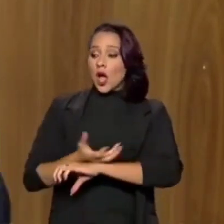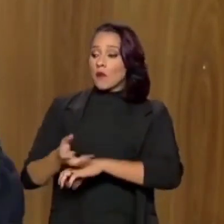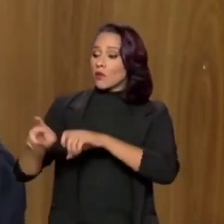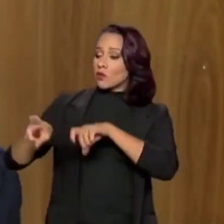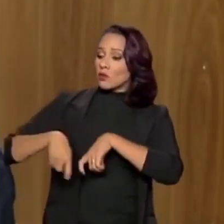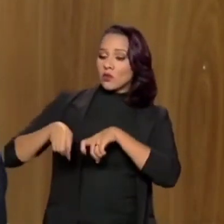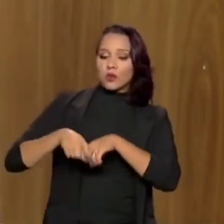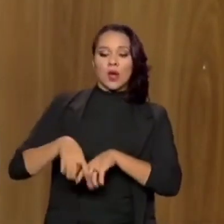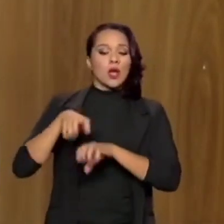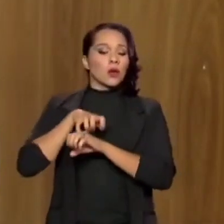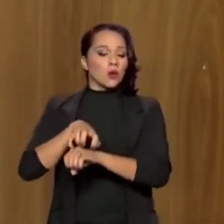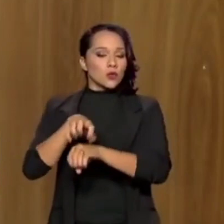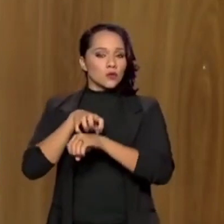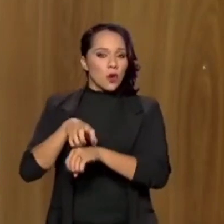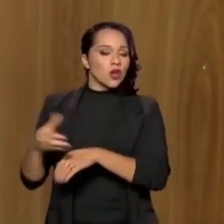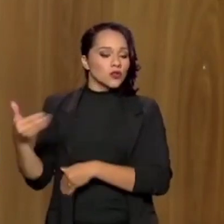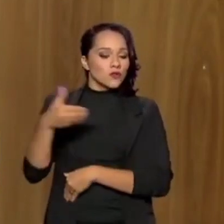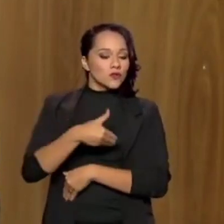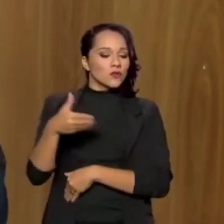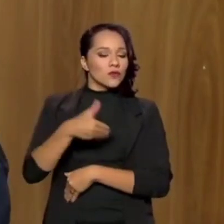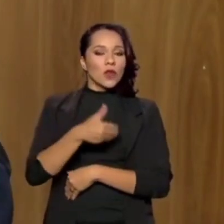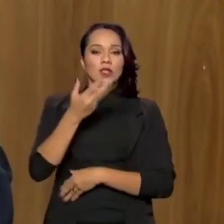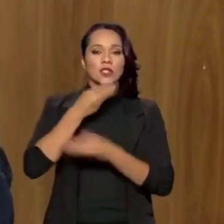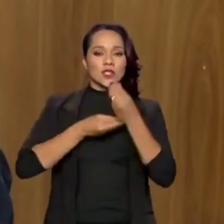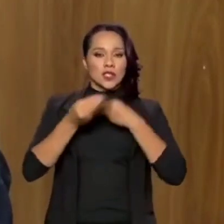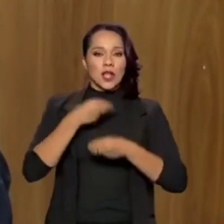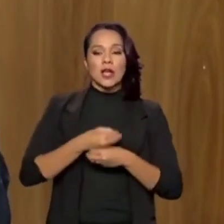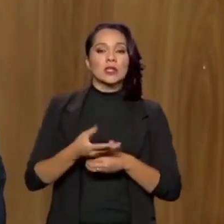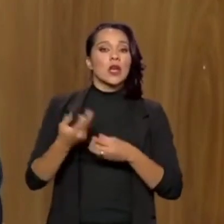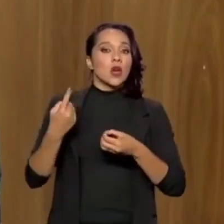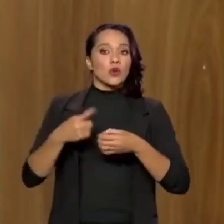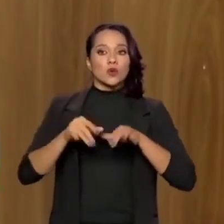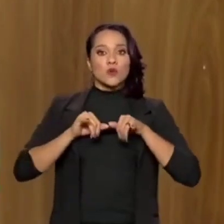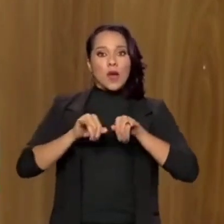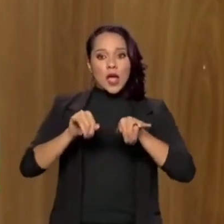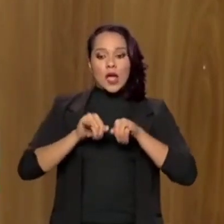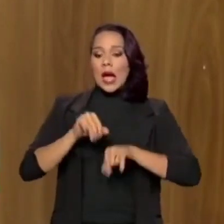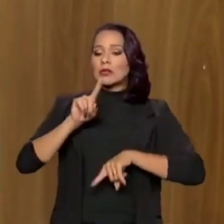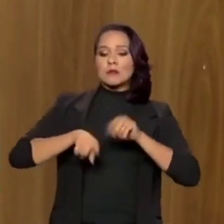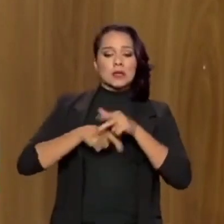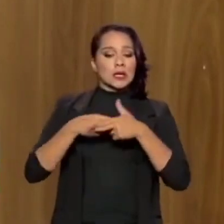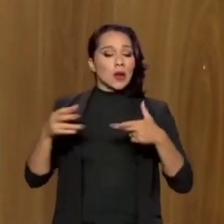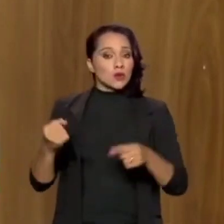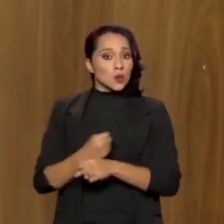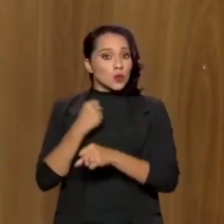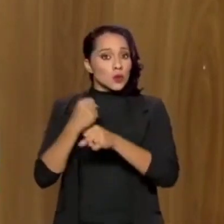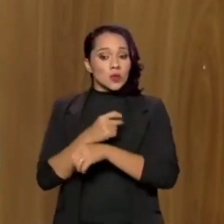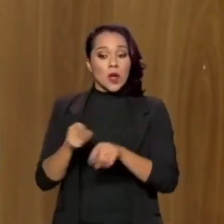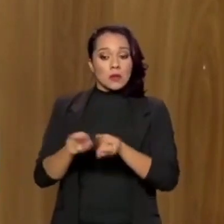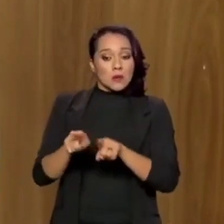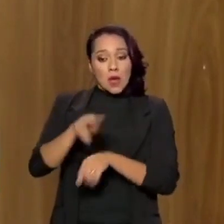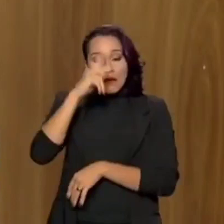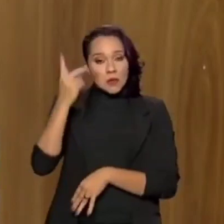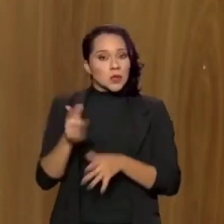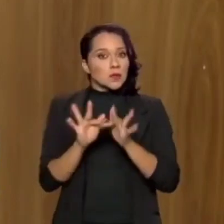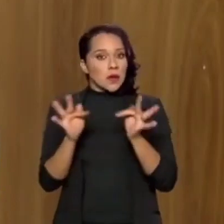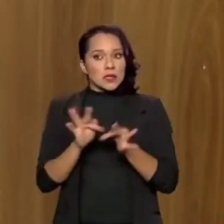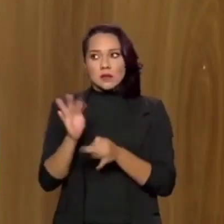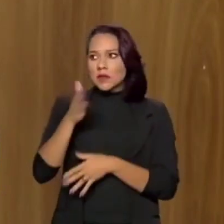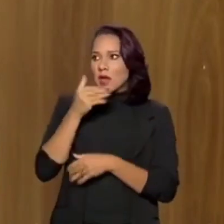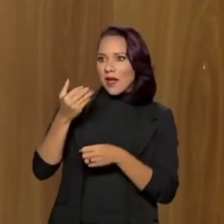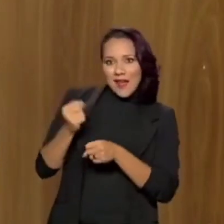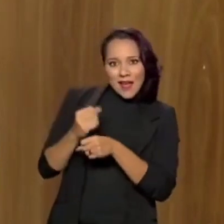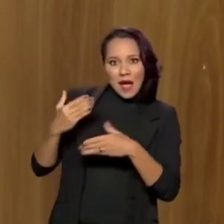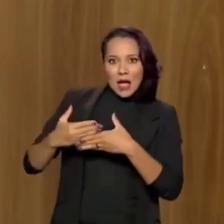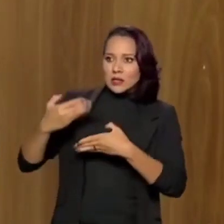os transportes trazendo a comida para a cidade, os supermercados, inclusive materiais de construção também, pessoas mais simples melhorando suas